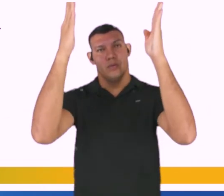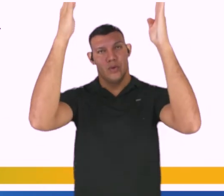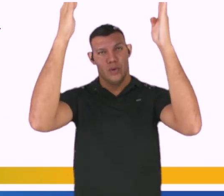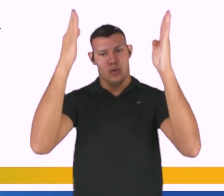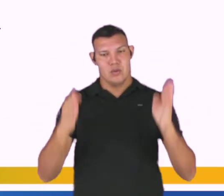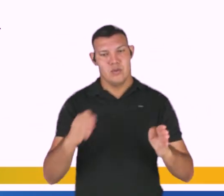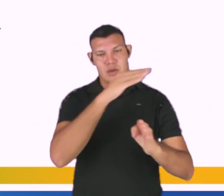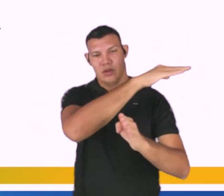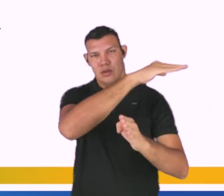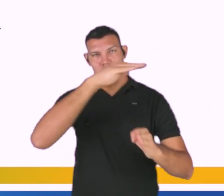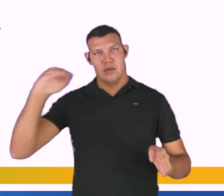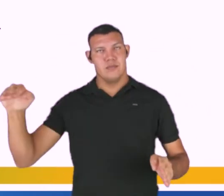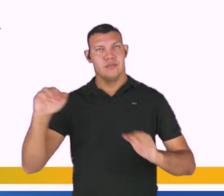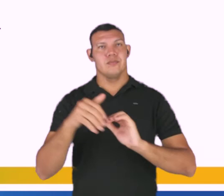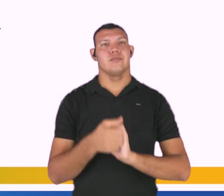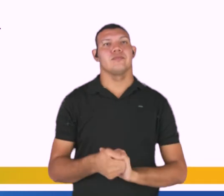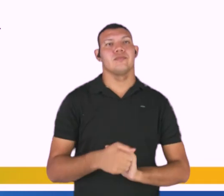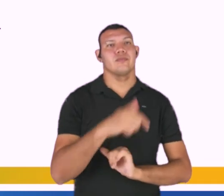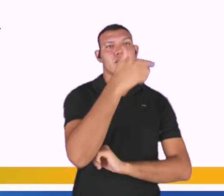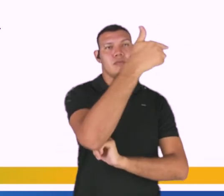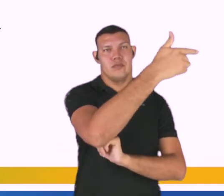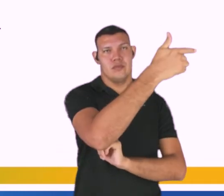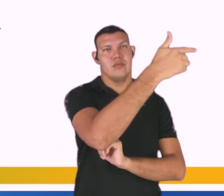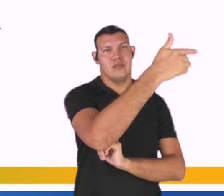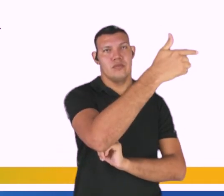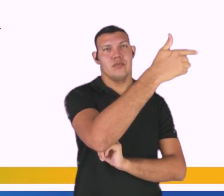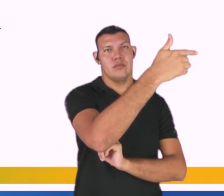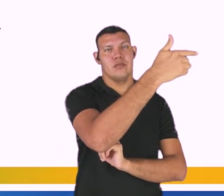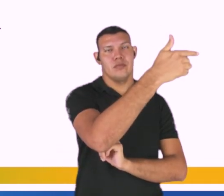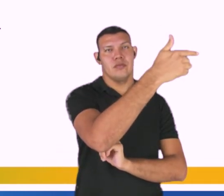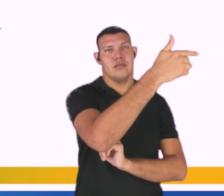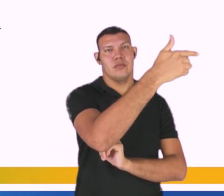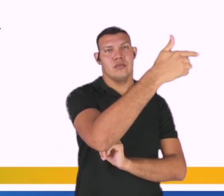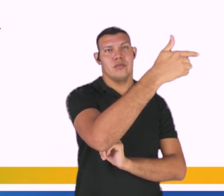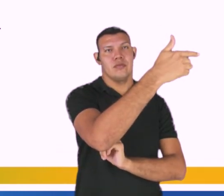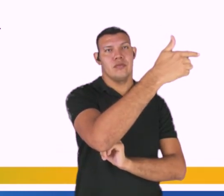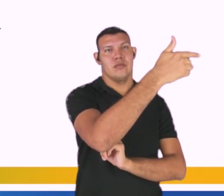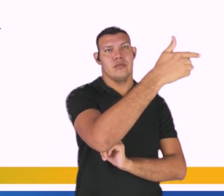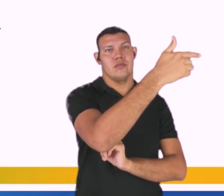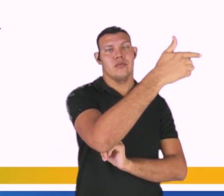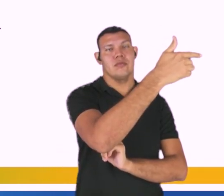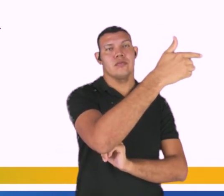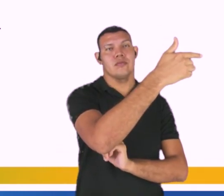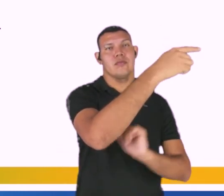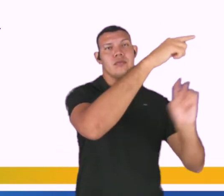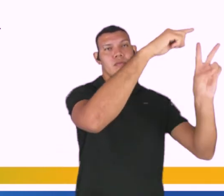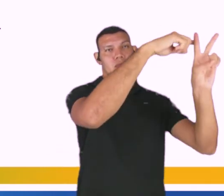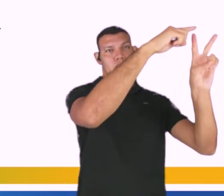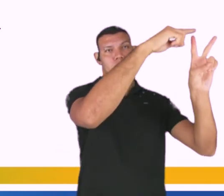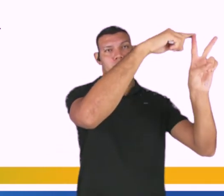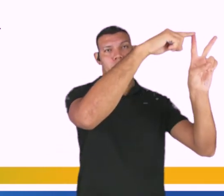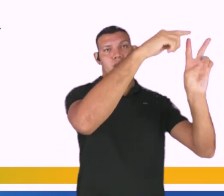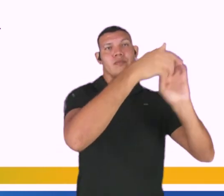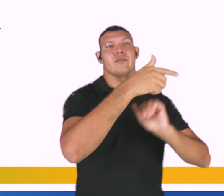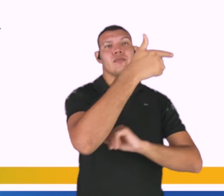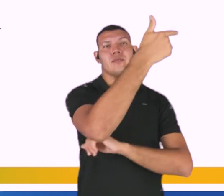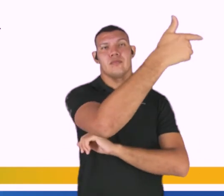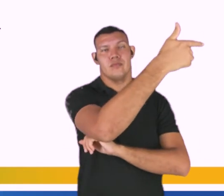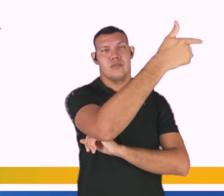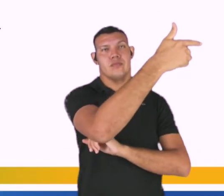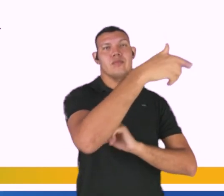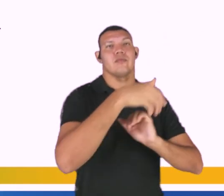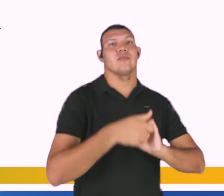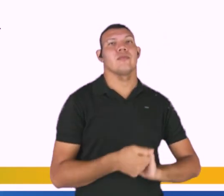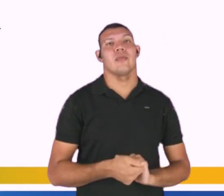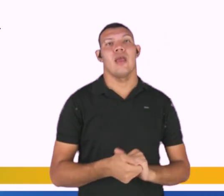da seguinte maneira o 2 que é o divisor da Aids o divisor E aí nós vamos buscar